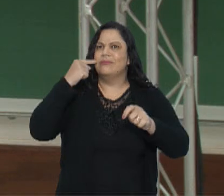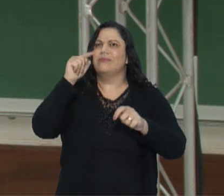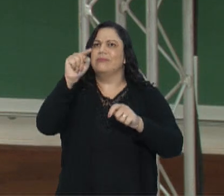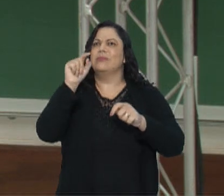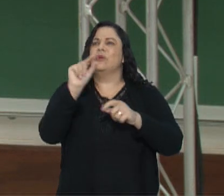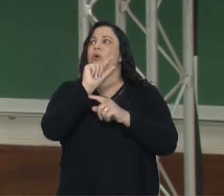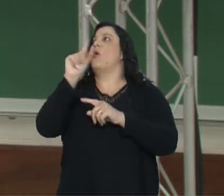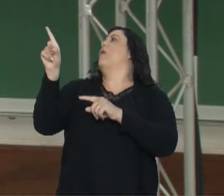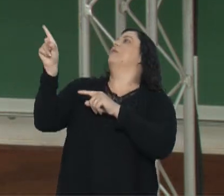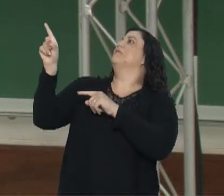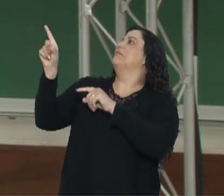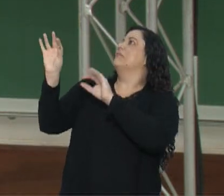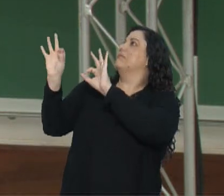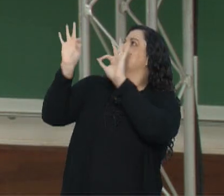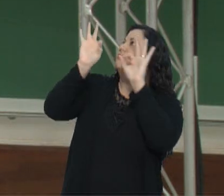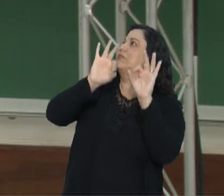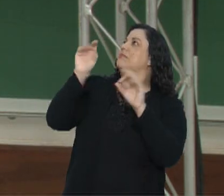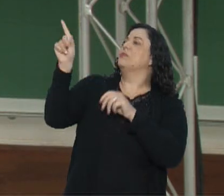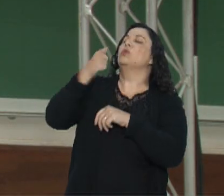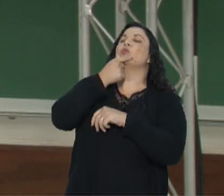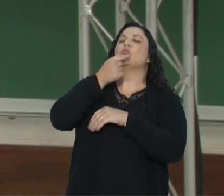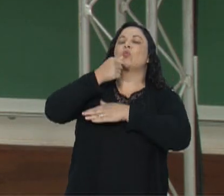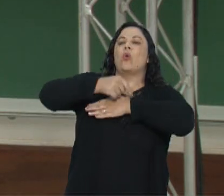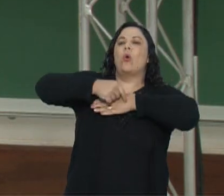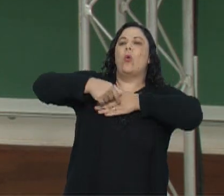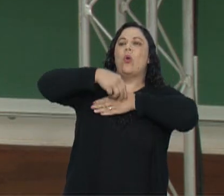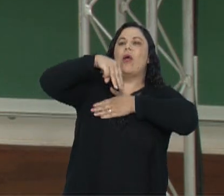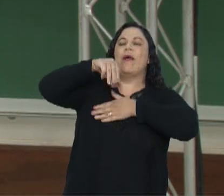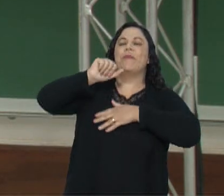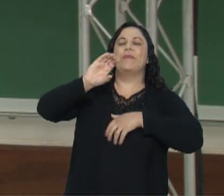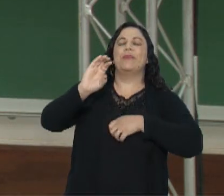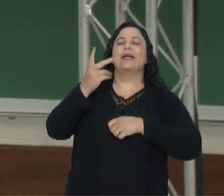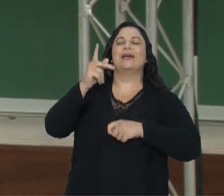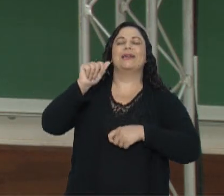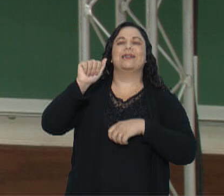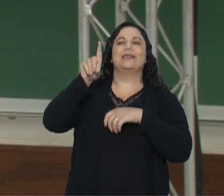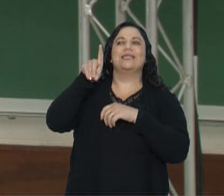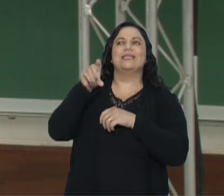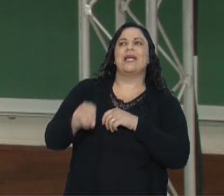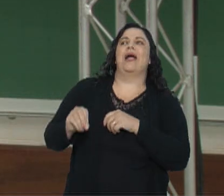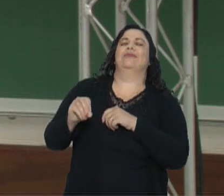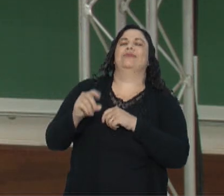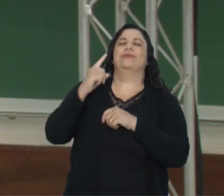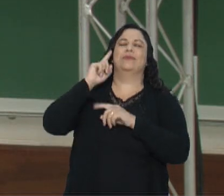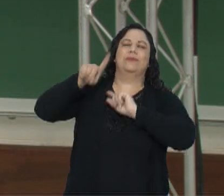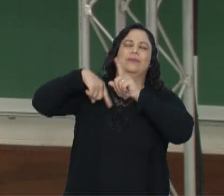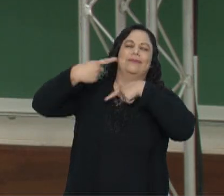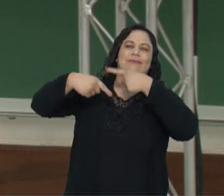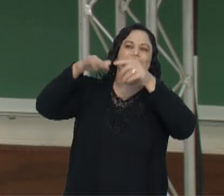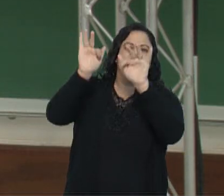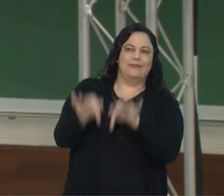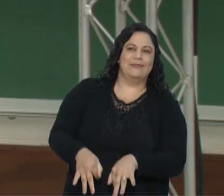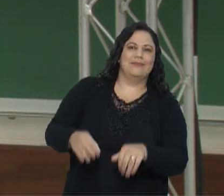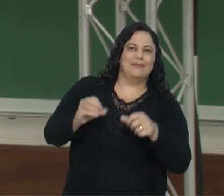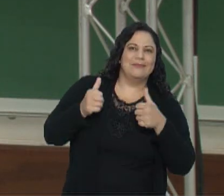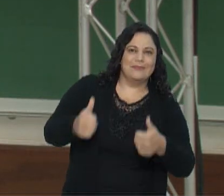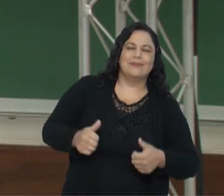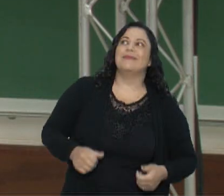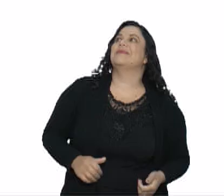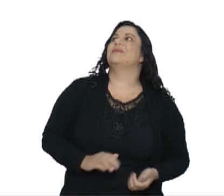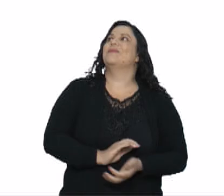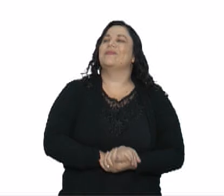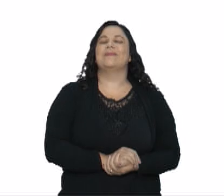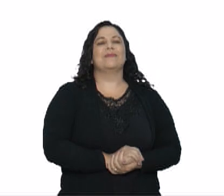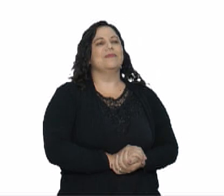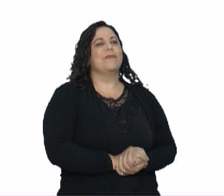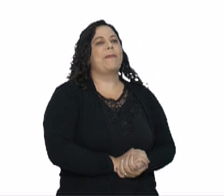de Assis e vocês vão ler o todo na íntegra. Vão ver o final disso aí, tá bom? Então faça